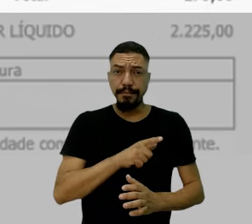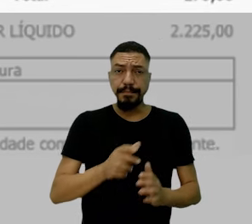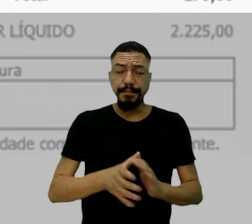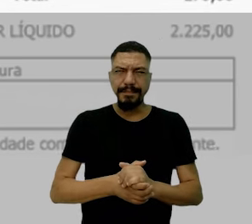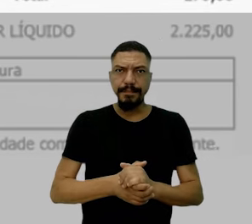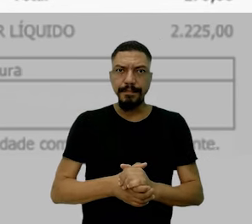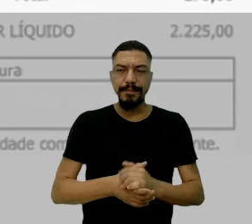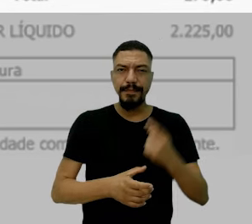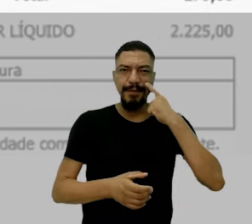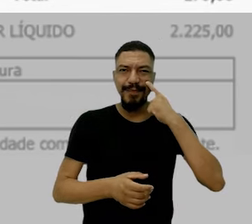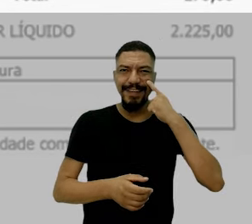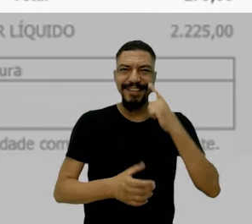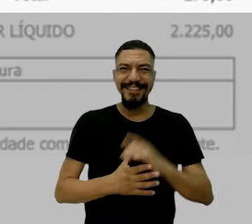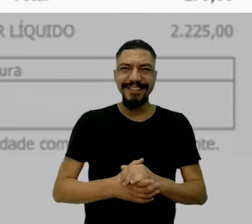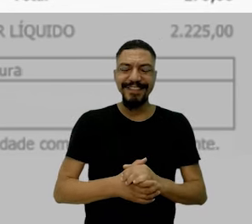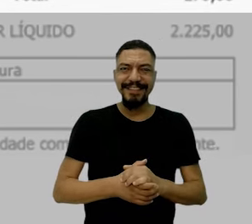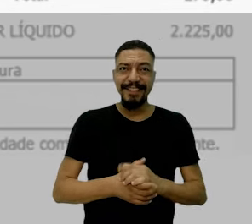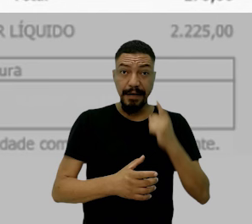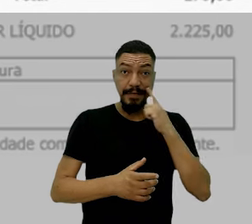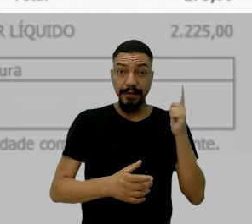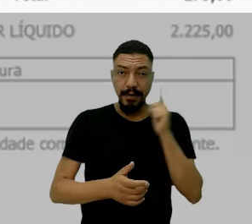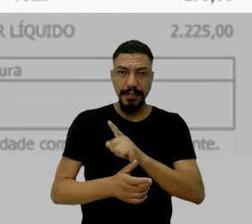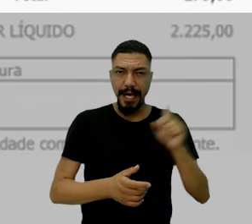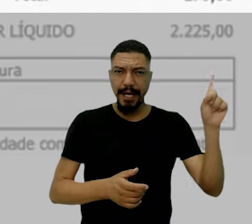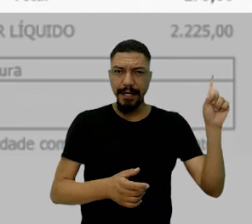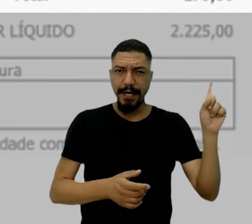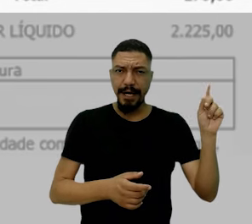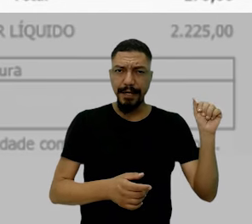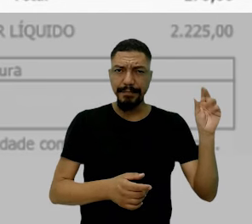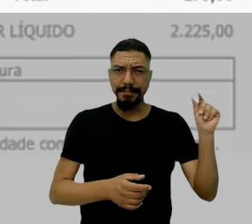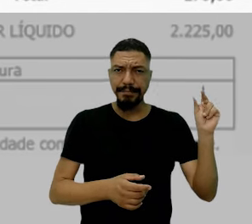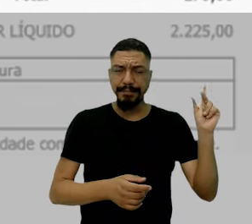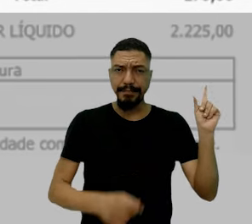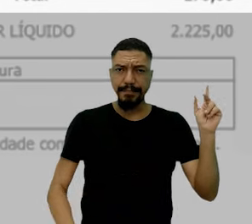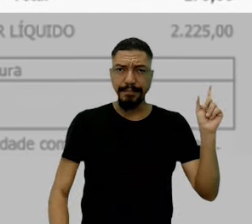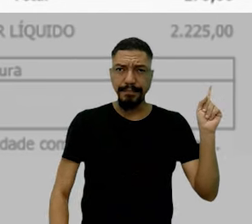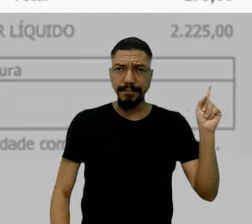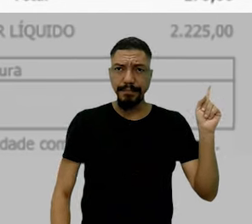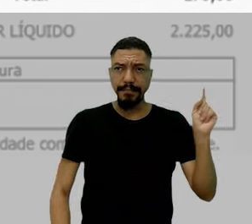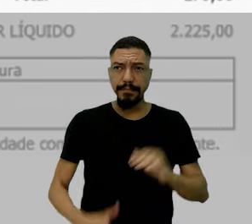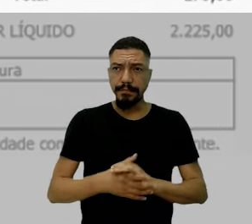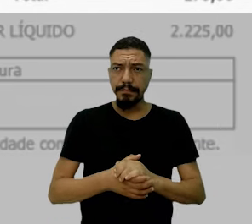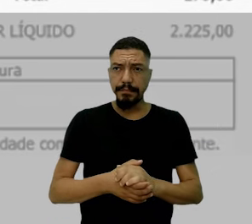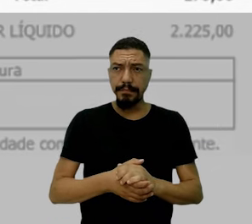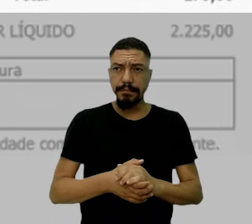Foi. Vamos ver se consegue aí pela...